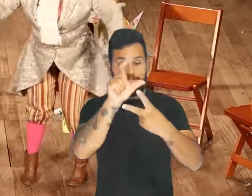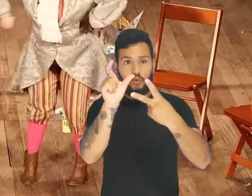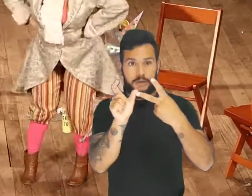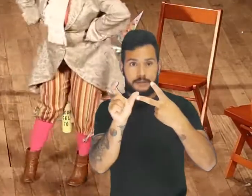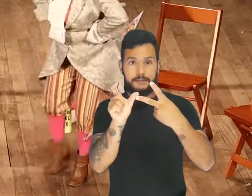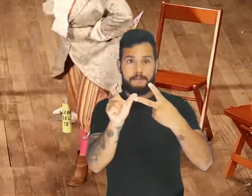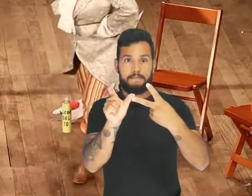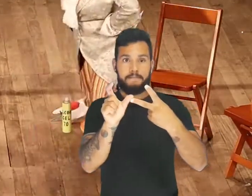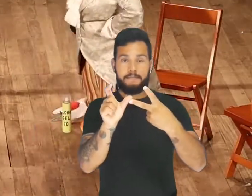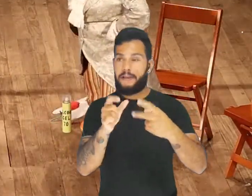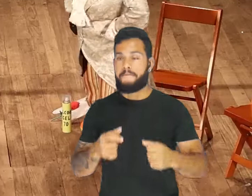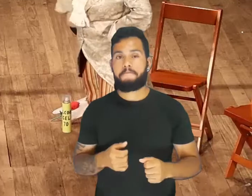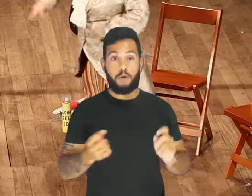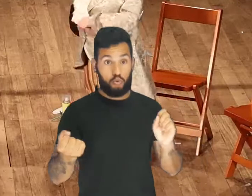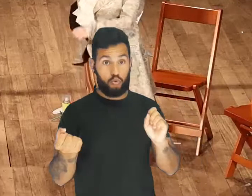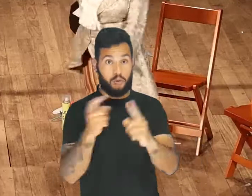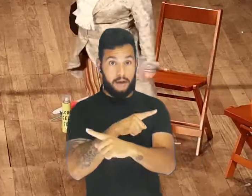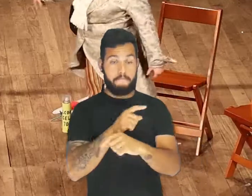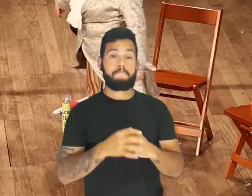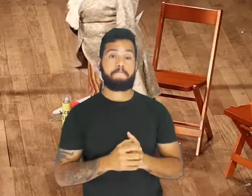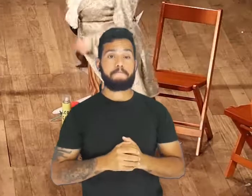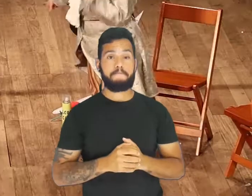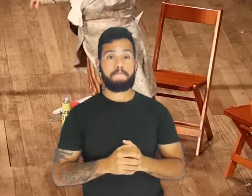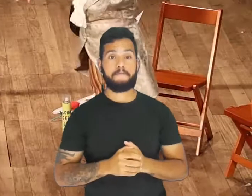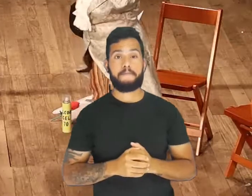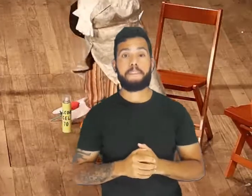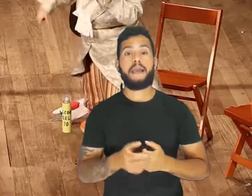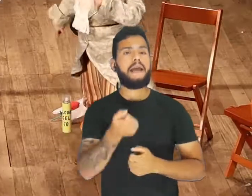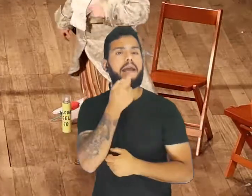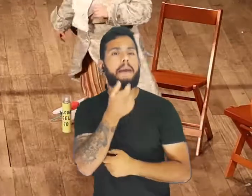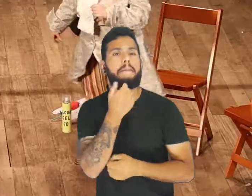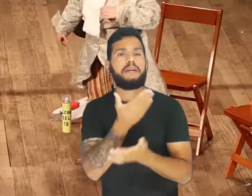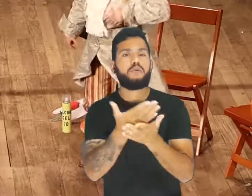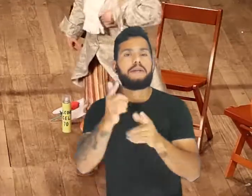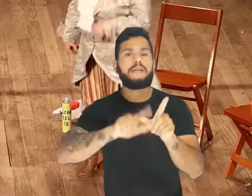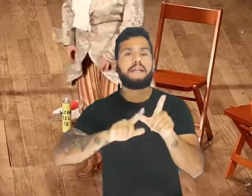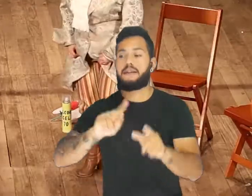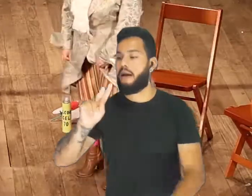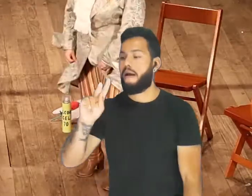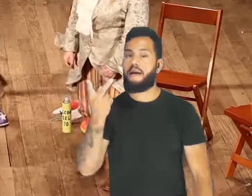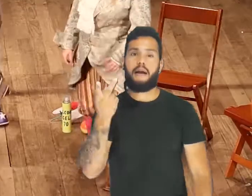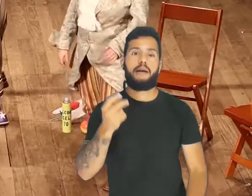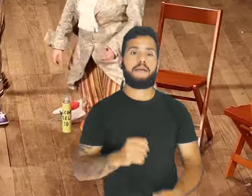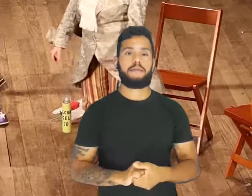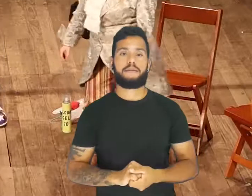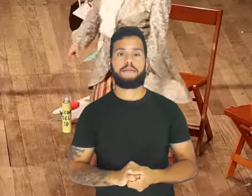Frango assado. Agora são duas? É duas. Vai, outra. Sou agora. Eu? É. Ah, até que filha, sou ótimo.